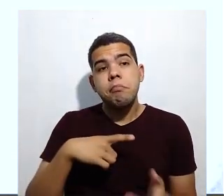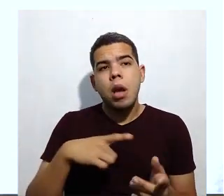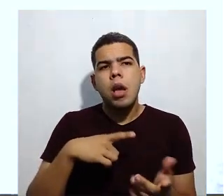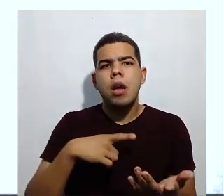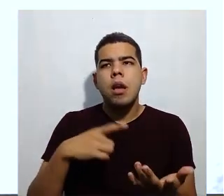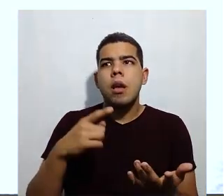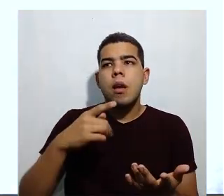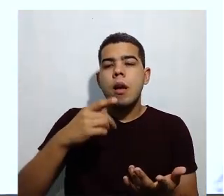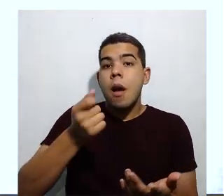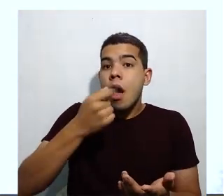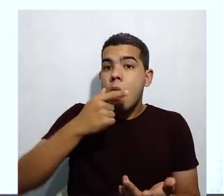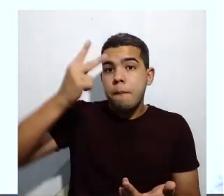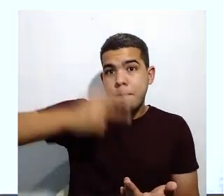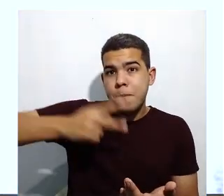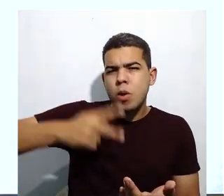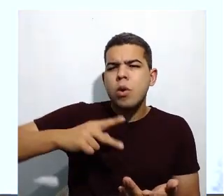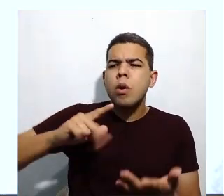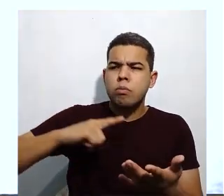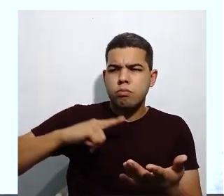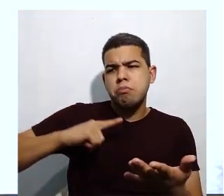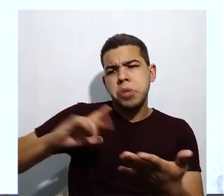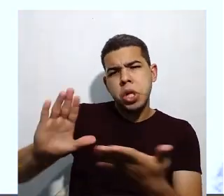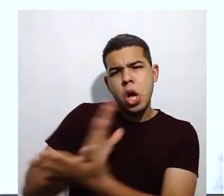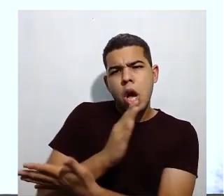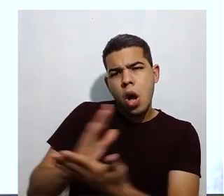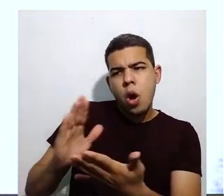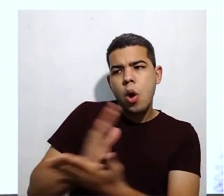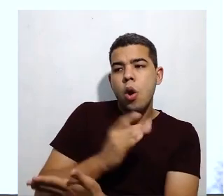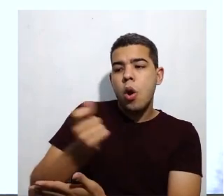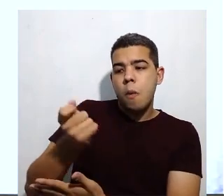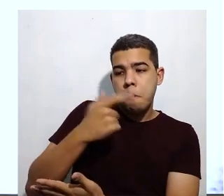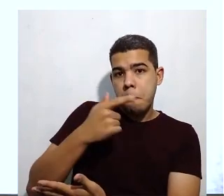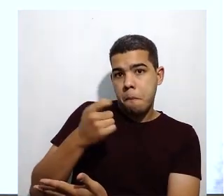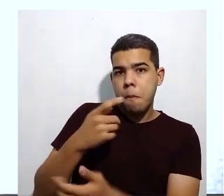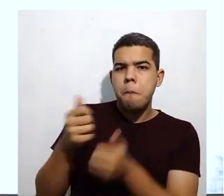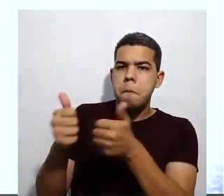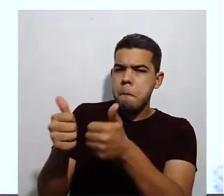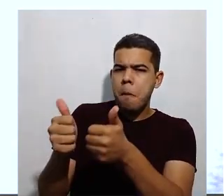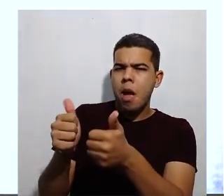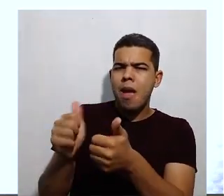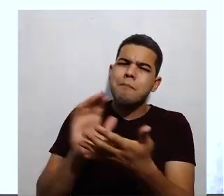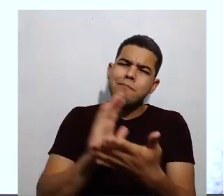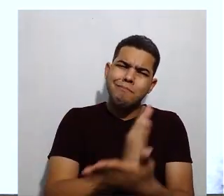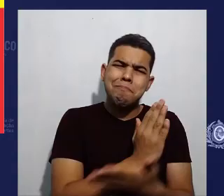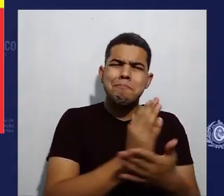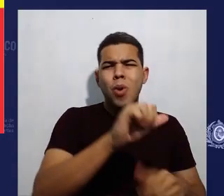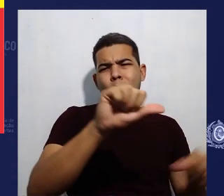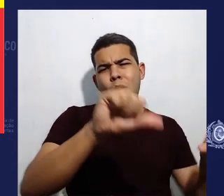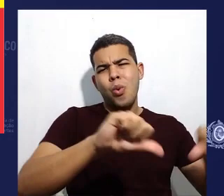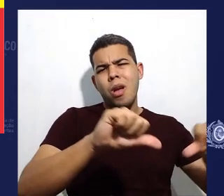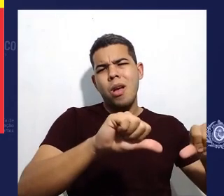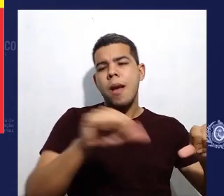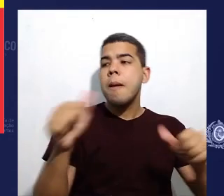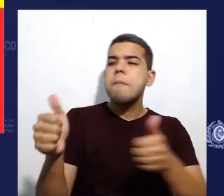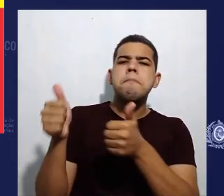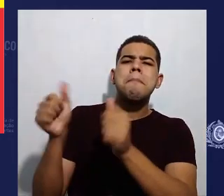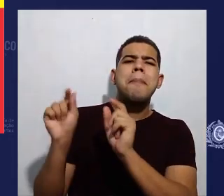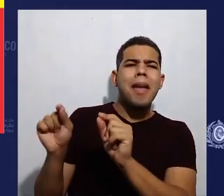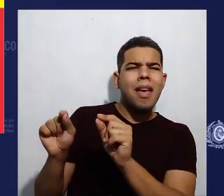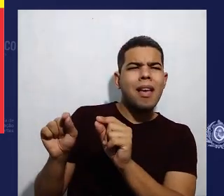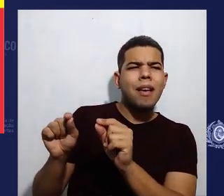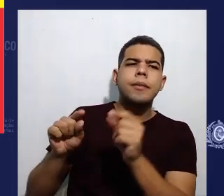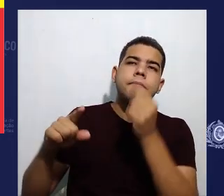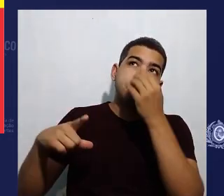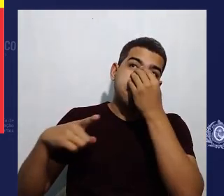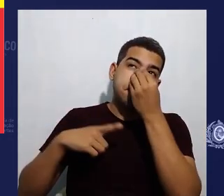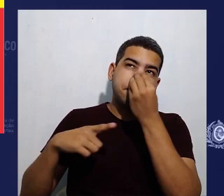os benefícios da automedicação. Então, bora logo para esses benefícios, né? A gente vai ter